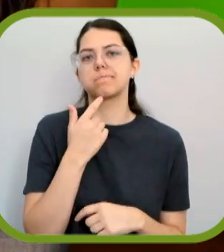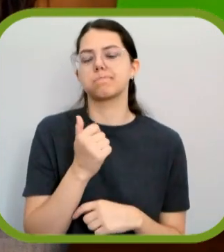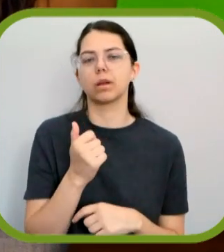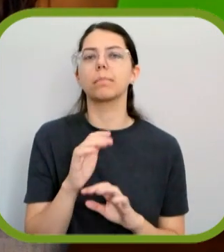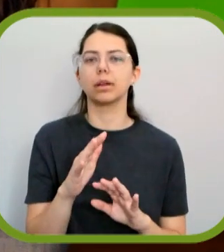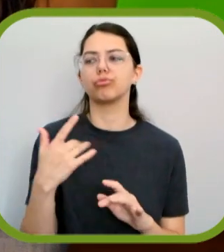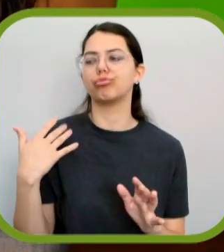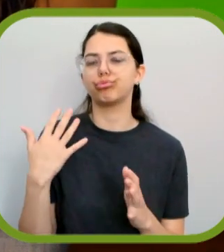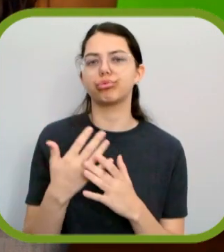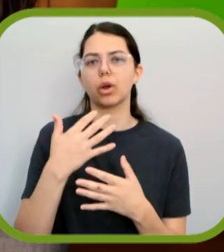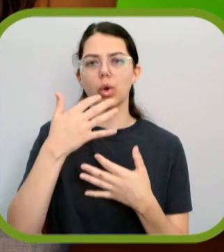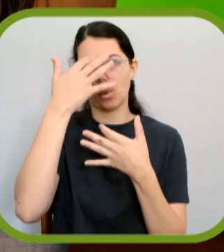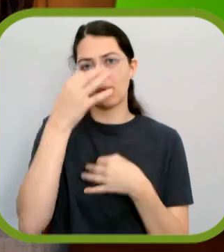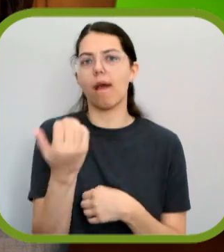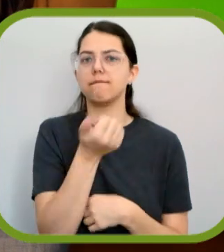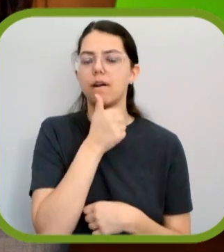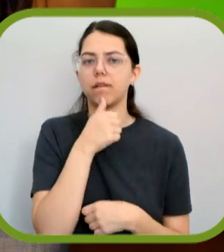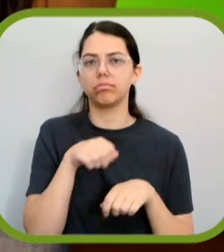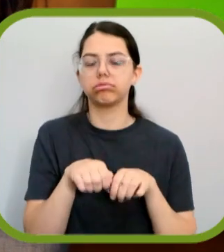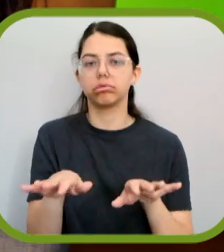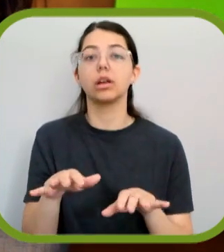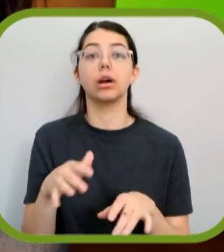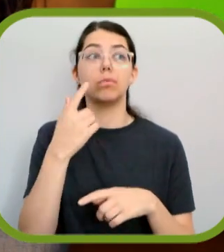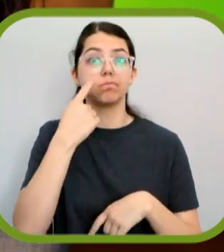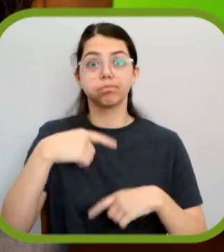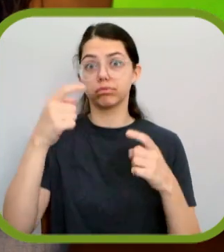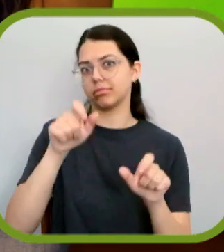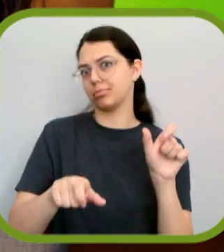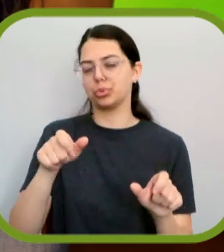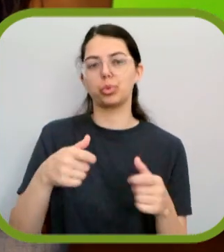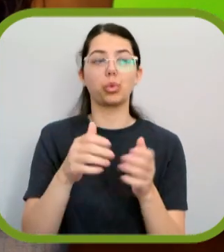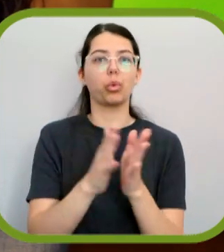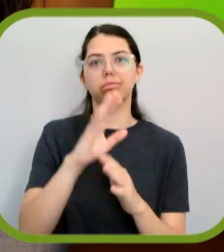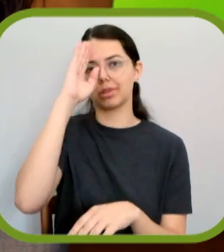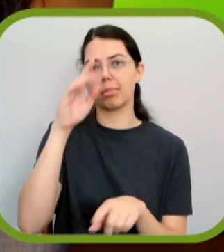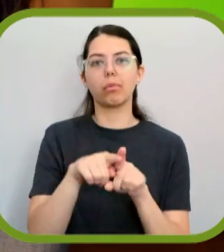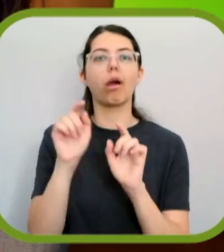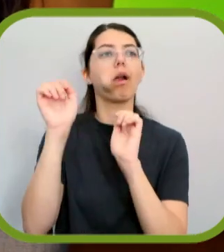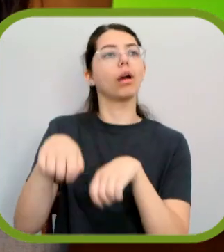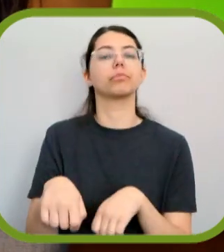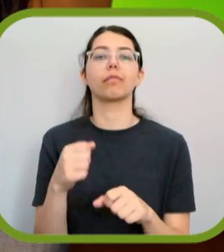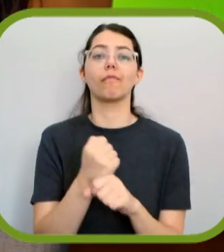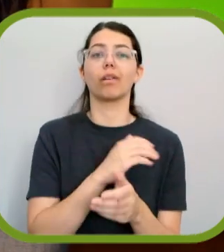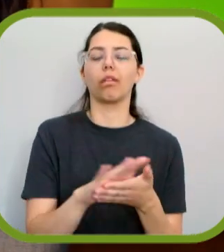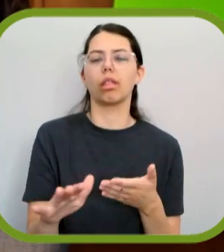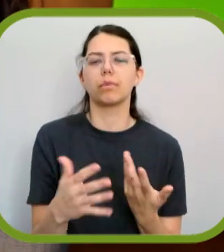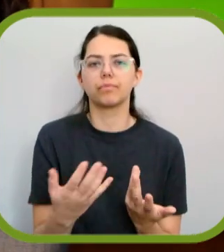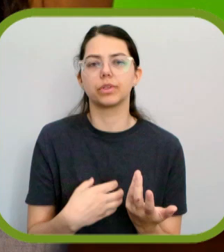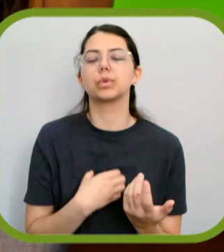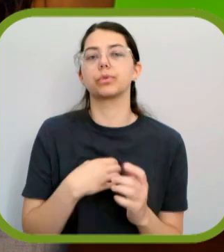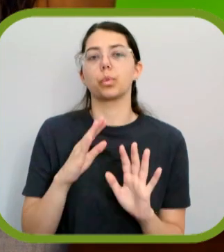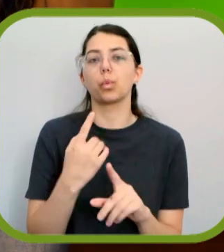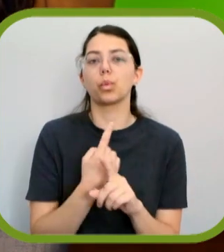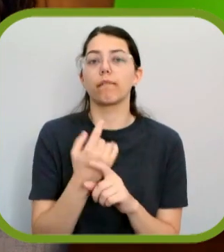deste tipo de comportamentos agressivos e até quando é público e quando toda a gente sabe, parece que toda a gente ignora e ninguém faz